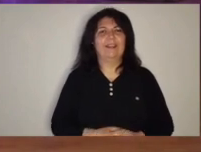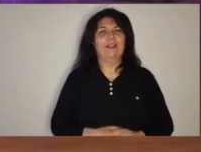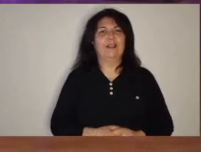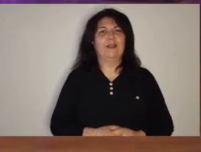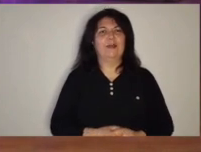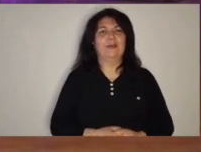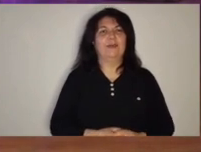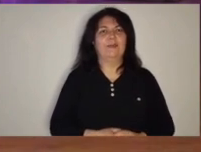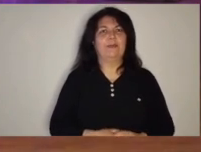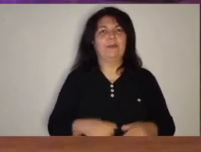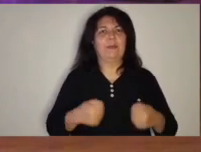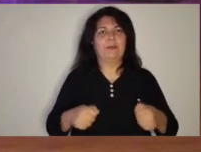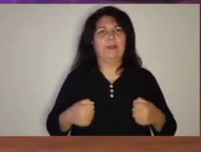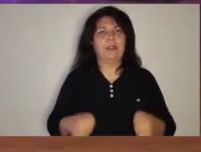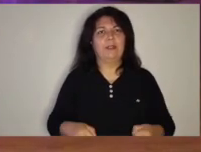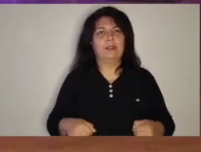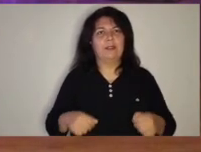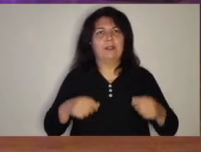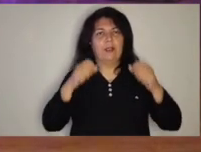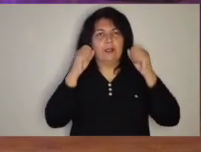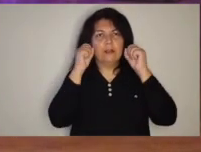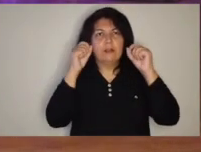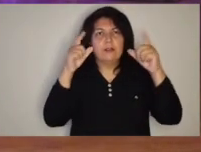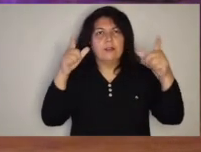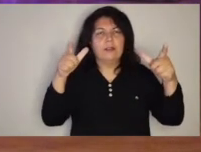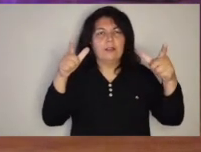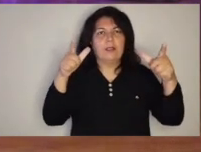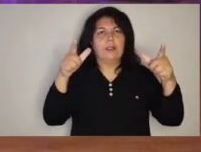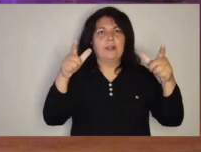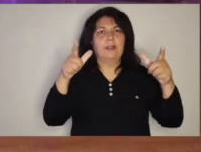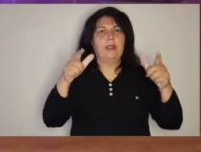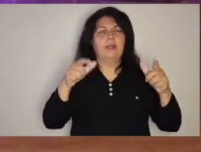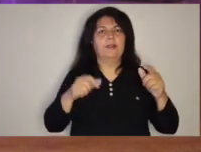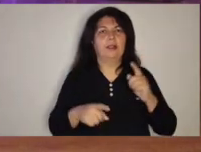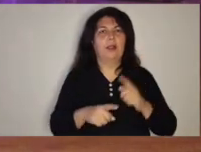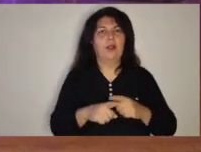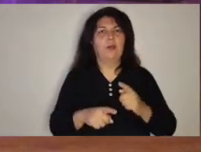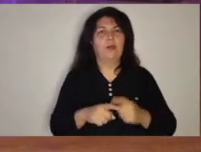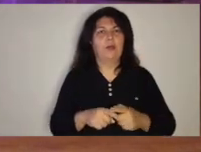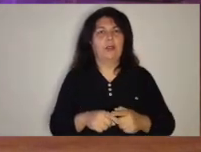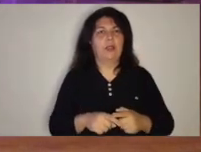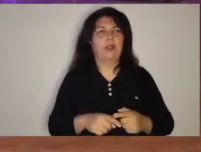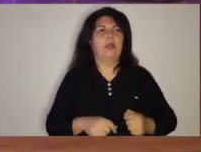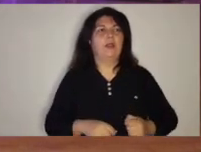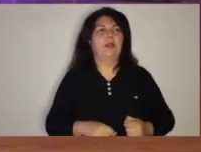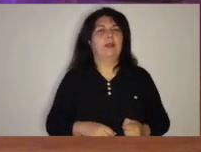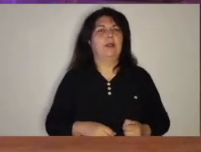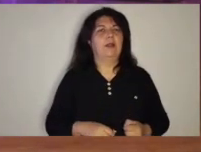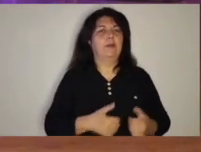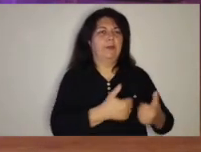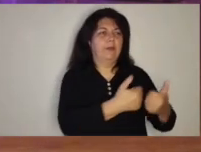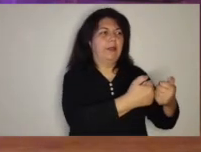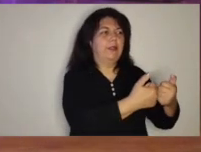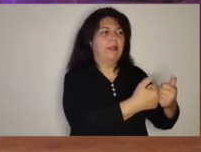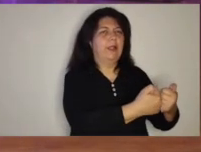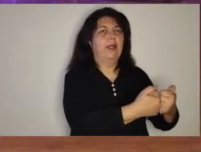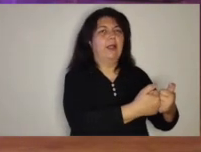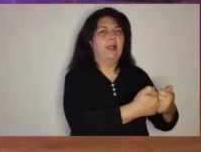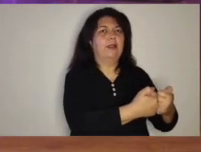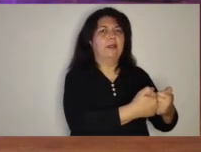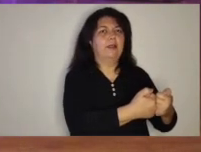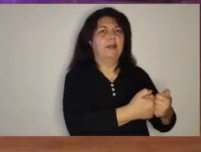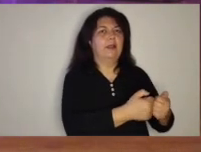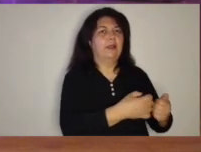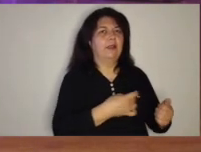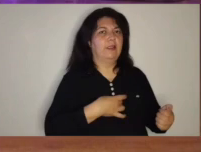é Cristo, está dentro da minha e da sua casa. Então, temos que estar sempre atentos para que a gente não faça igual